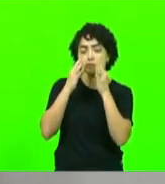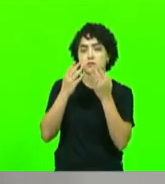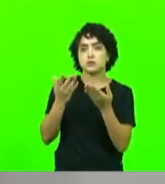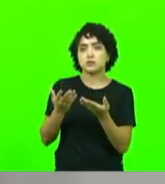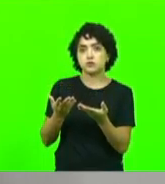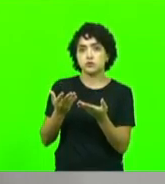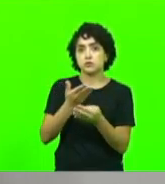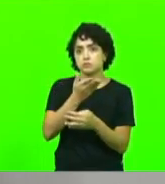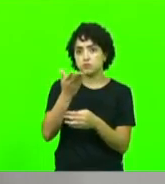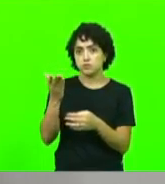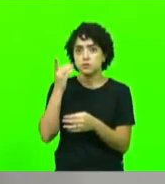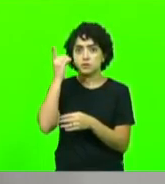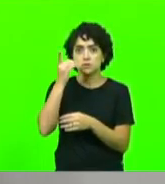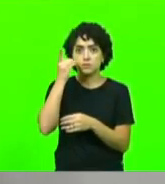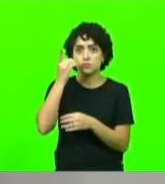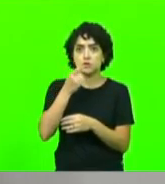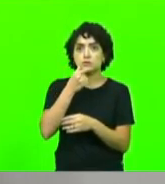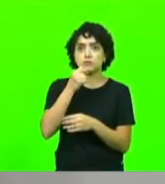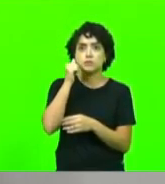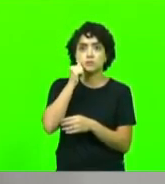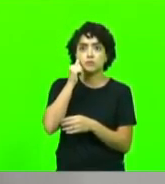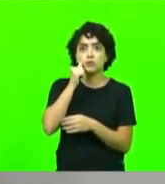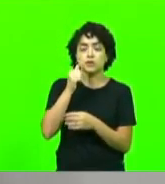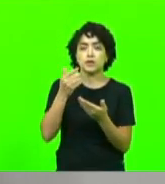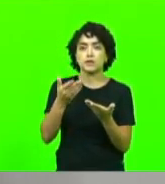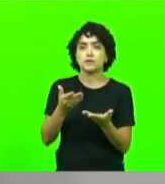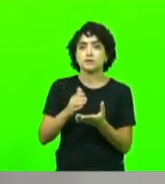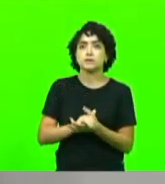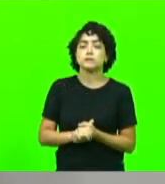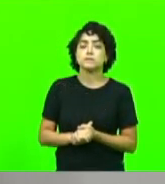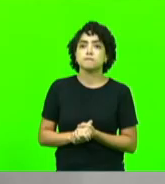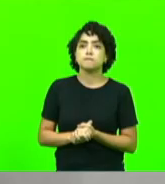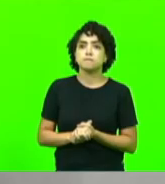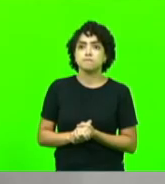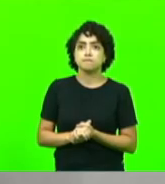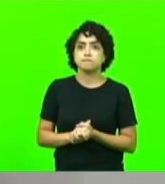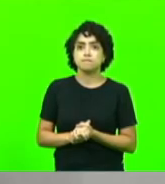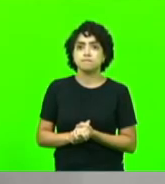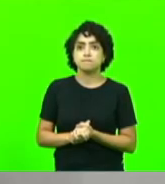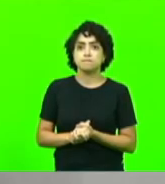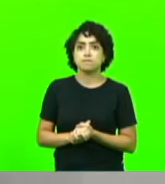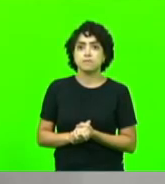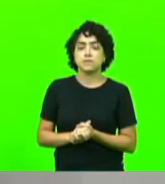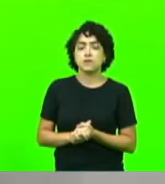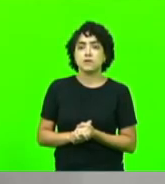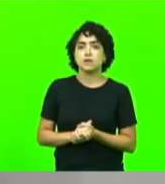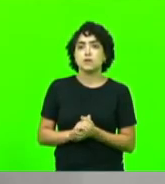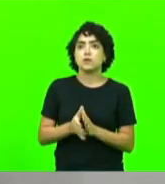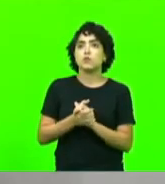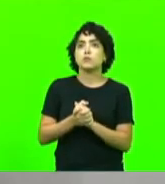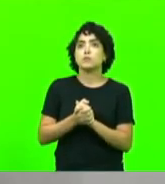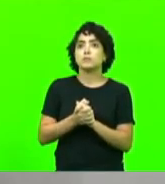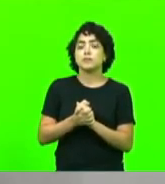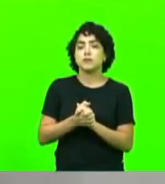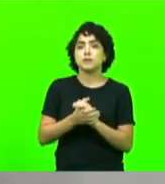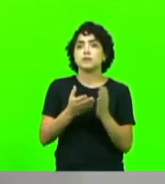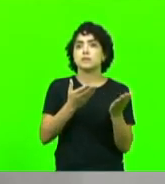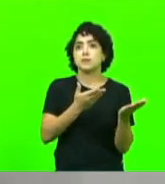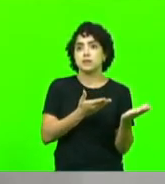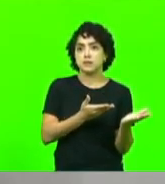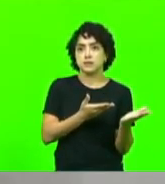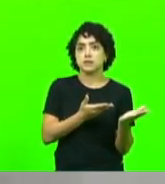senhores deputados e deputadas, e o servidor dessa casa. Quero cumprimentar também, que